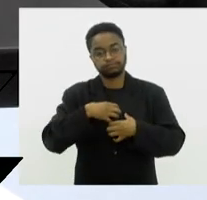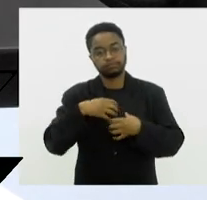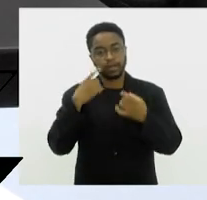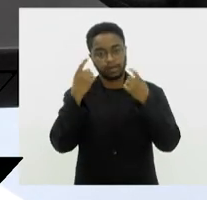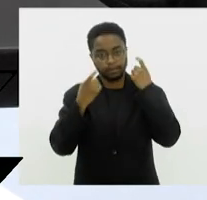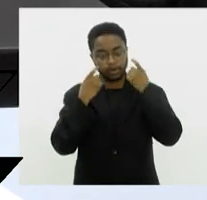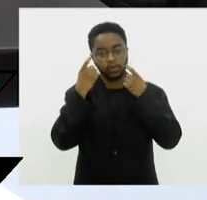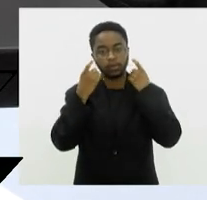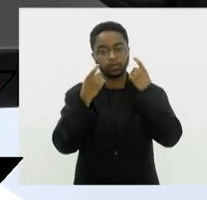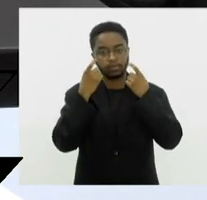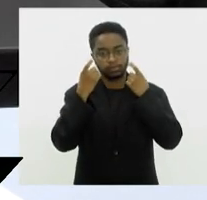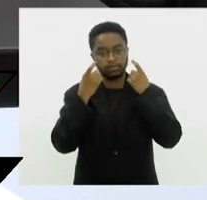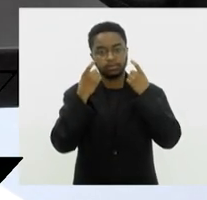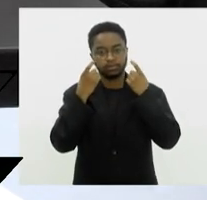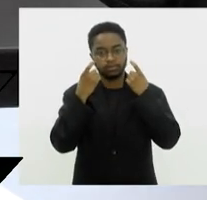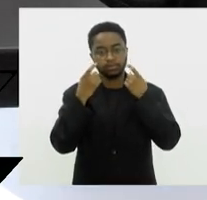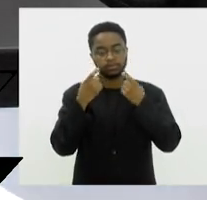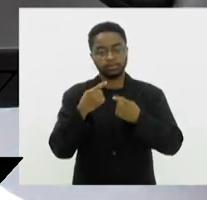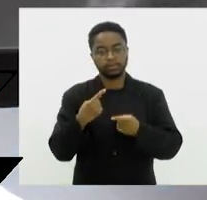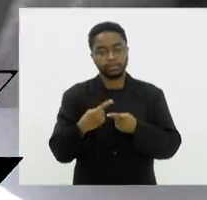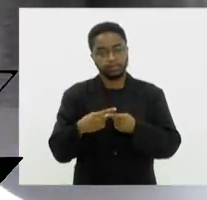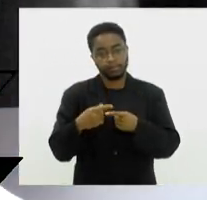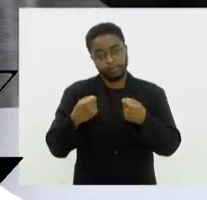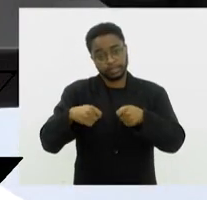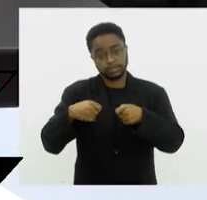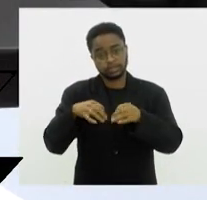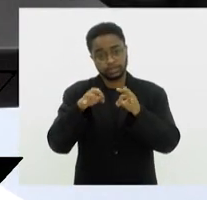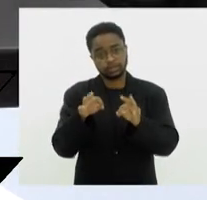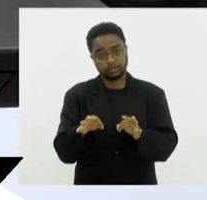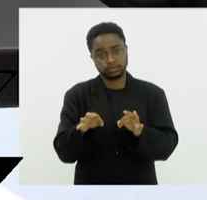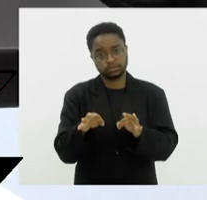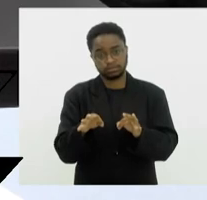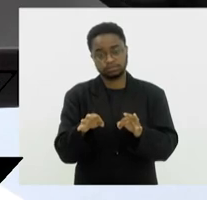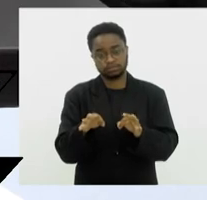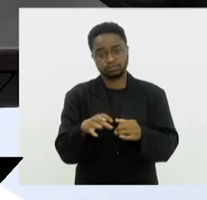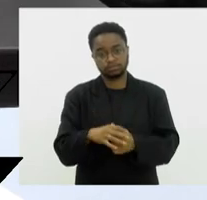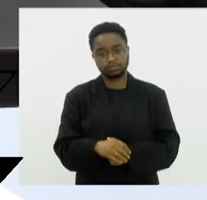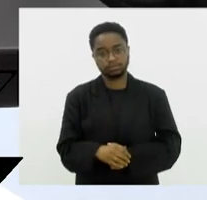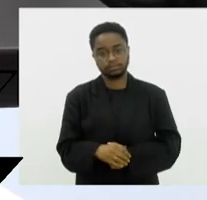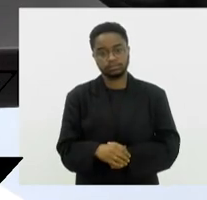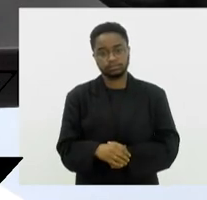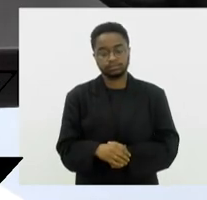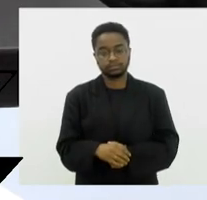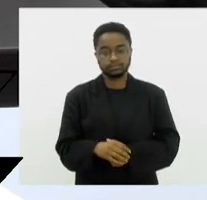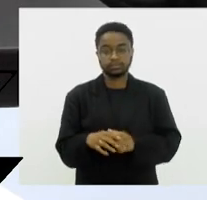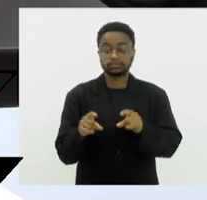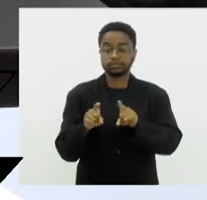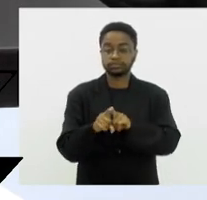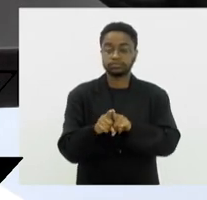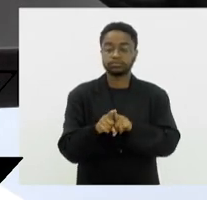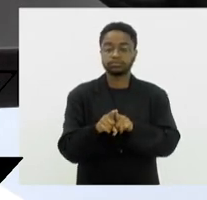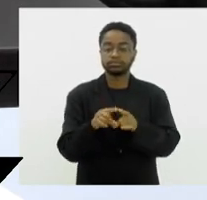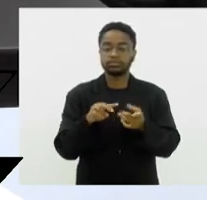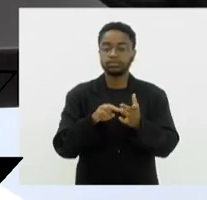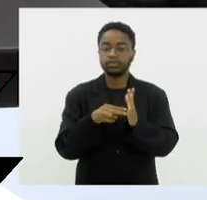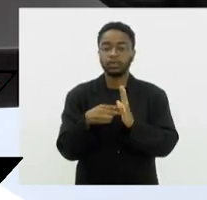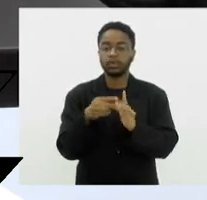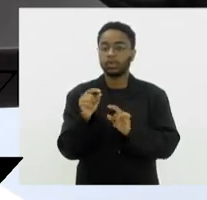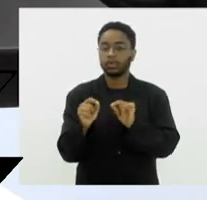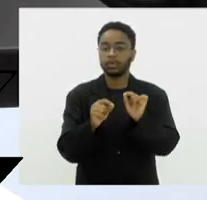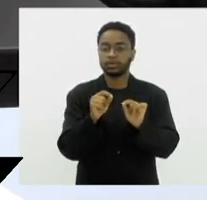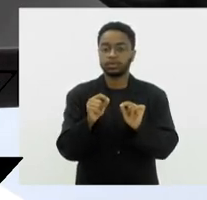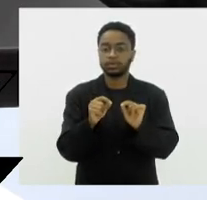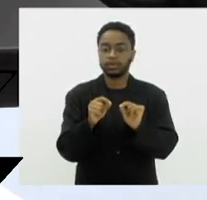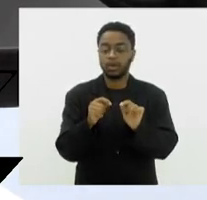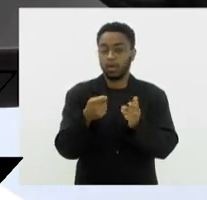preocupação que nós temos que ter, sem sombra de dúvidas. Isso aqui diz respeito exatamente a